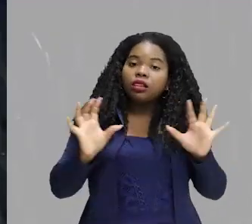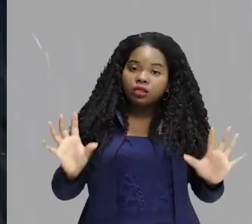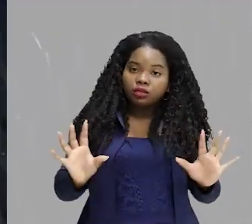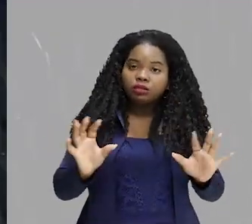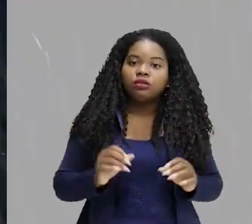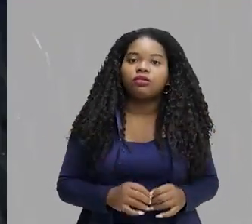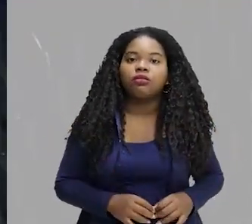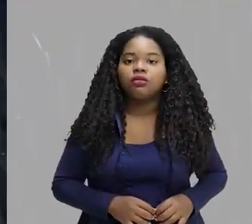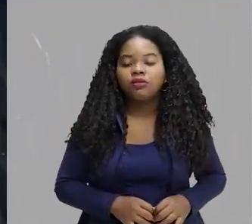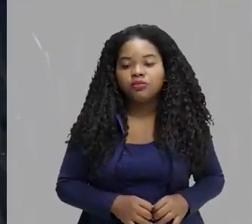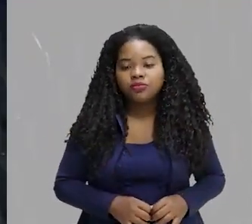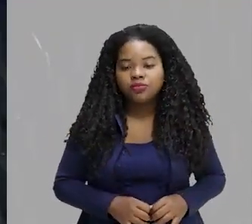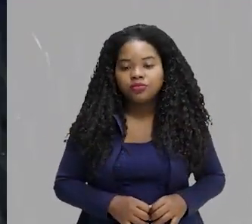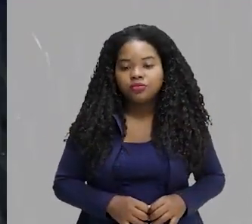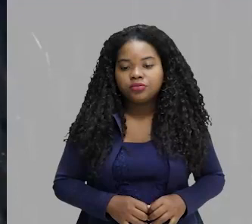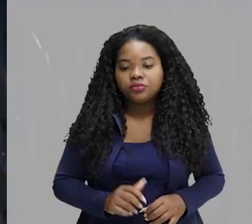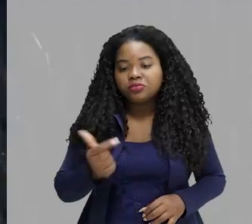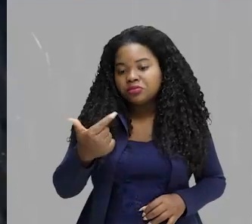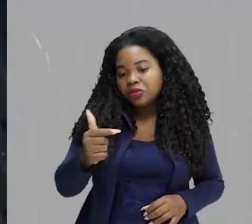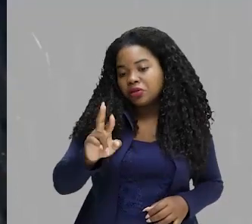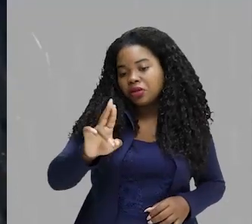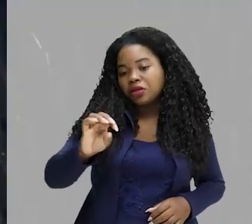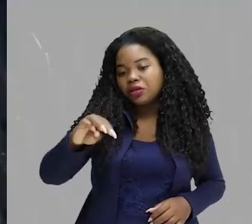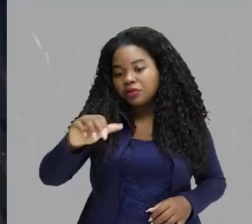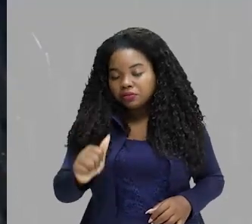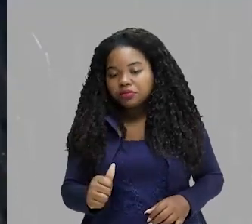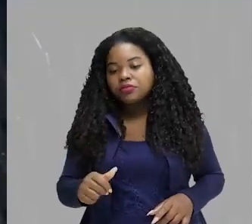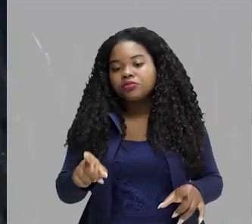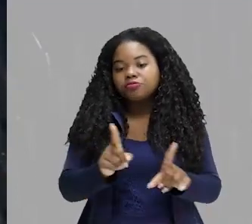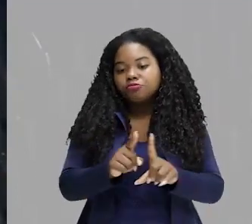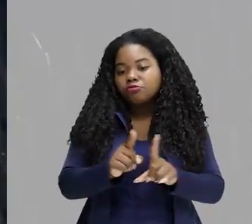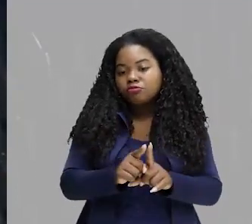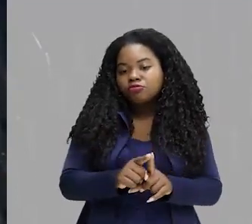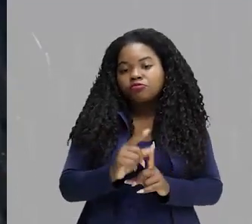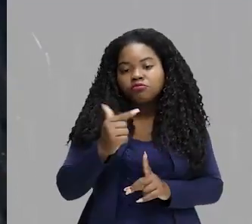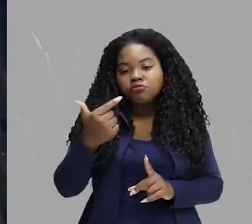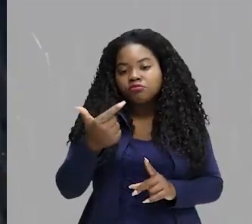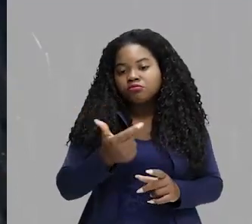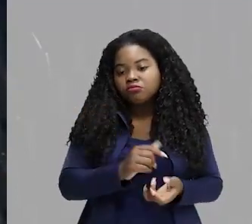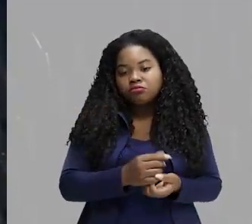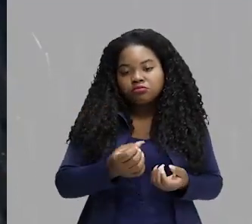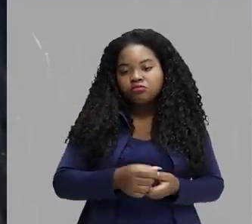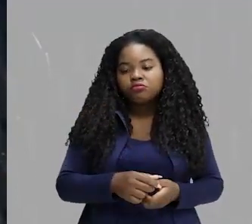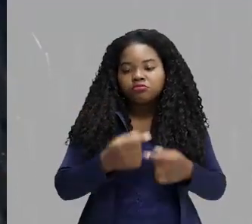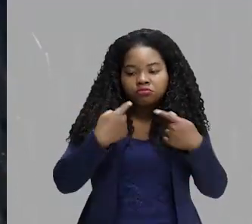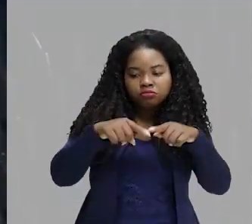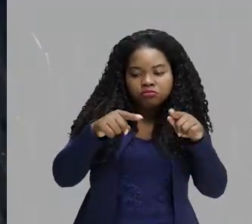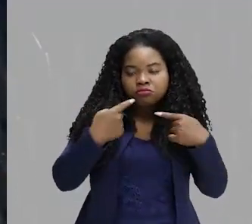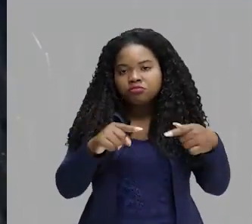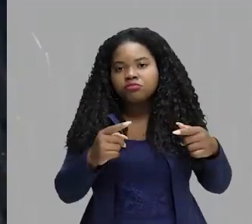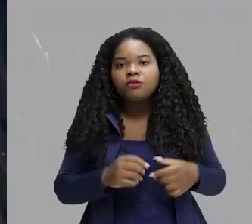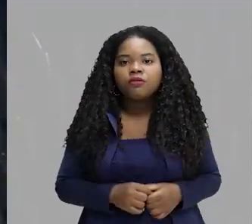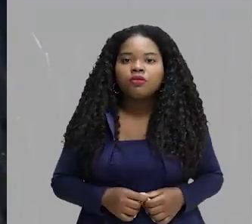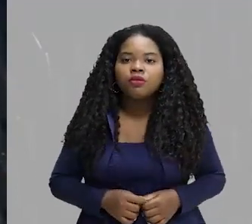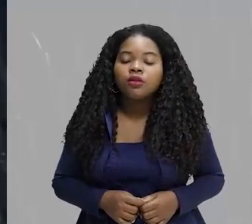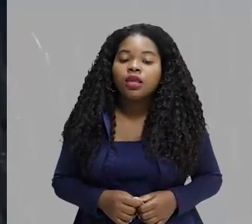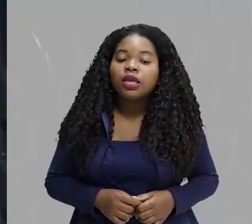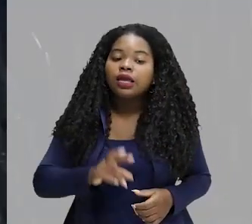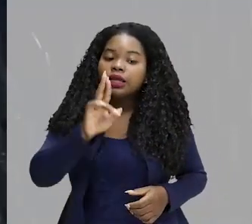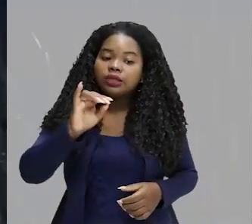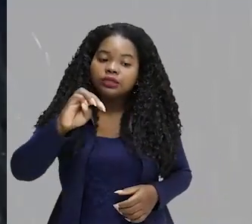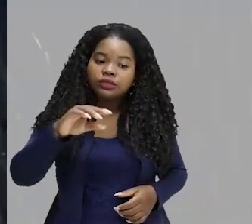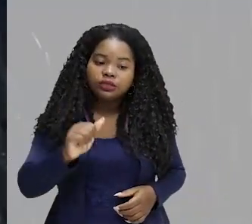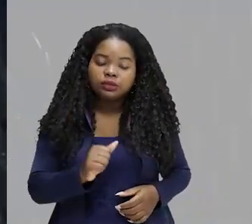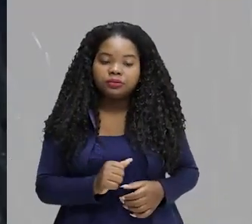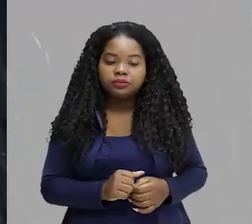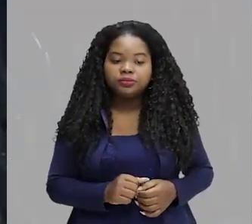uma das sílabas. Também não tem rima, né? E nem um padrão musical. Tá? Essa rima,